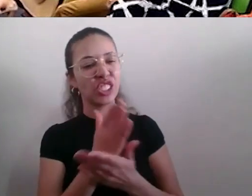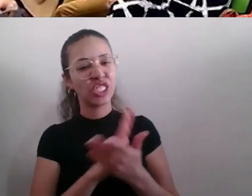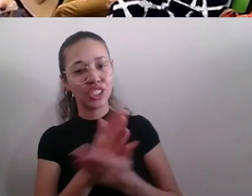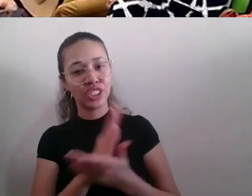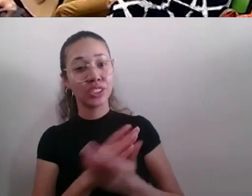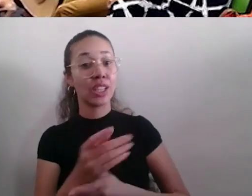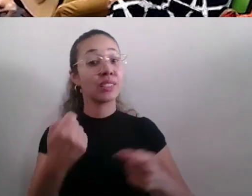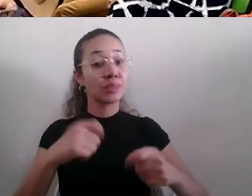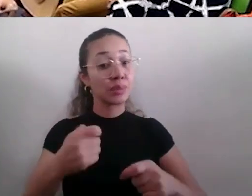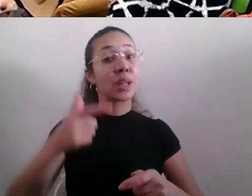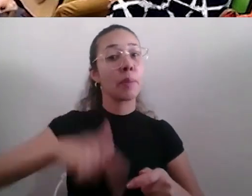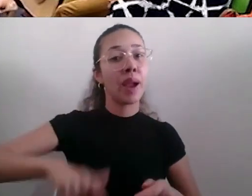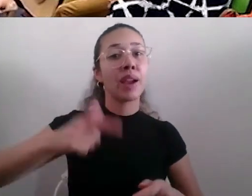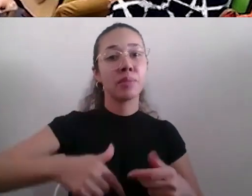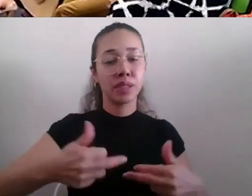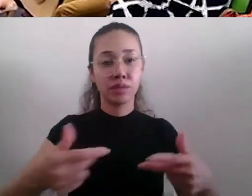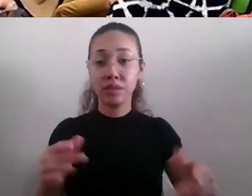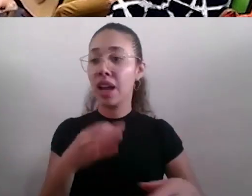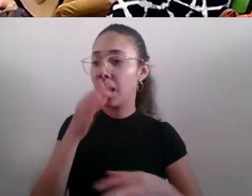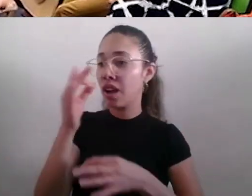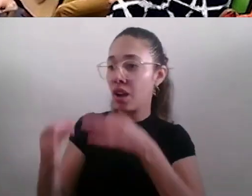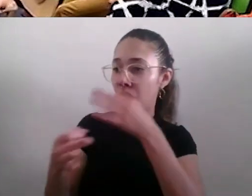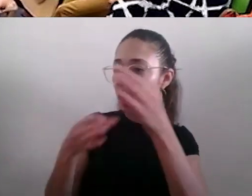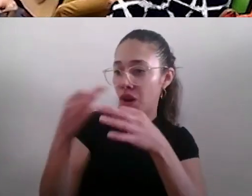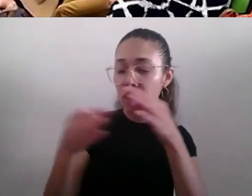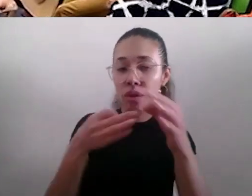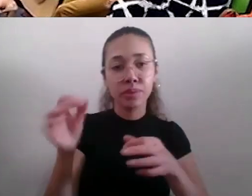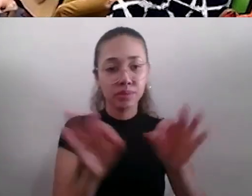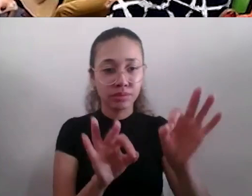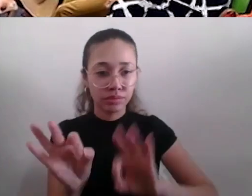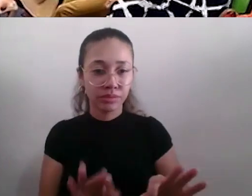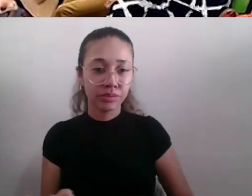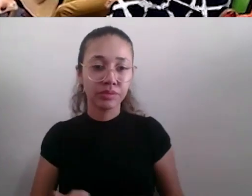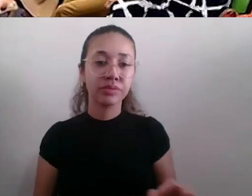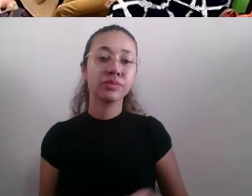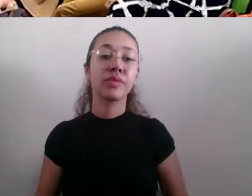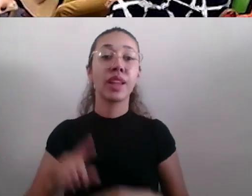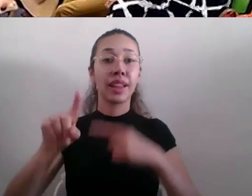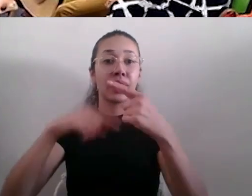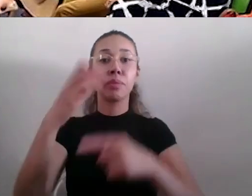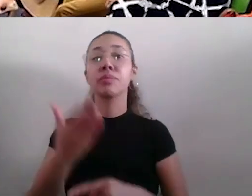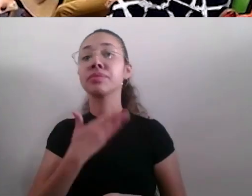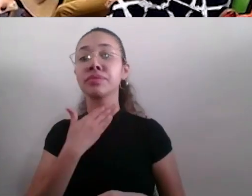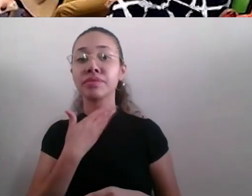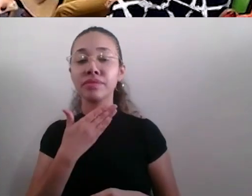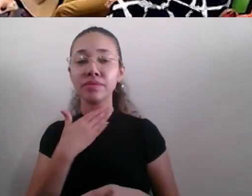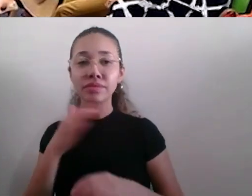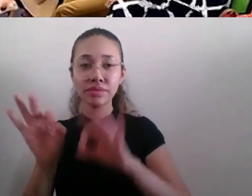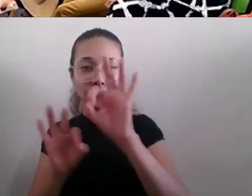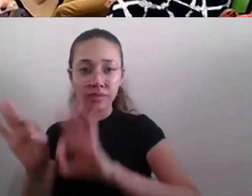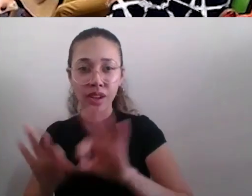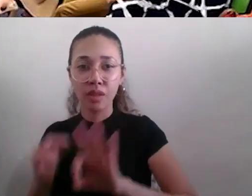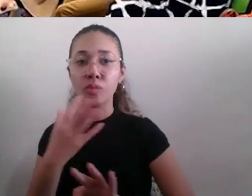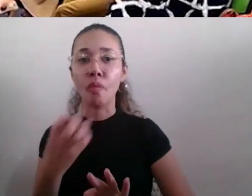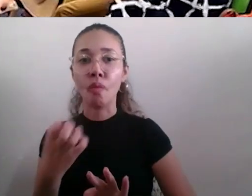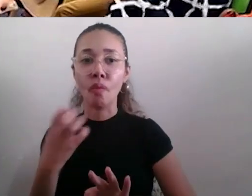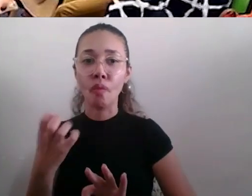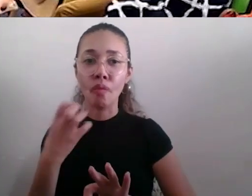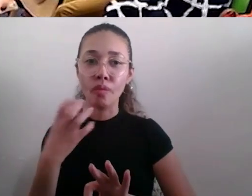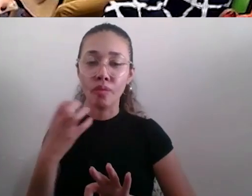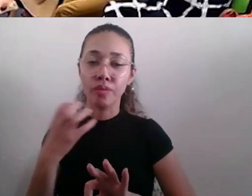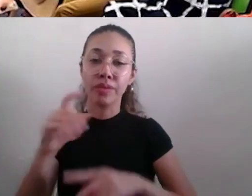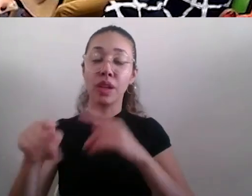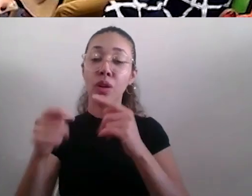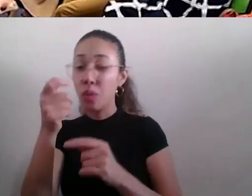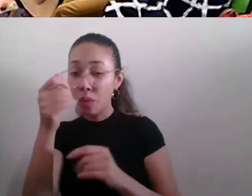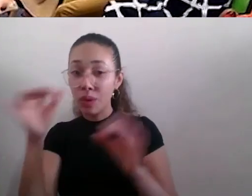melhor. Aí vai todo mundo dar pitaco, aí depois vai para a sonorização. Quando está semi-pronto, manda o áudio para a